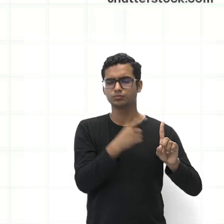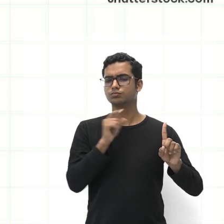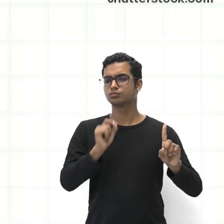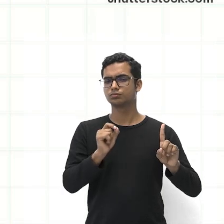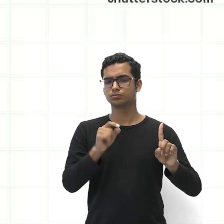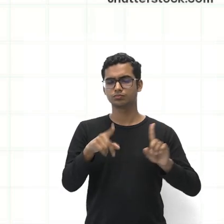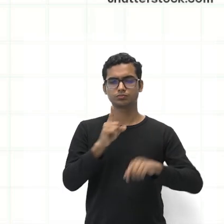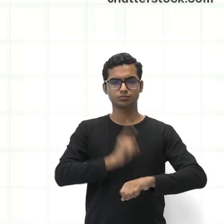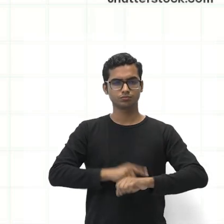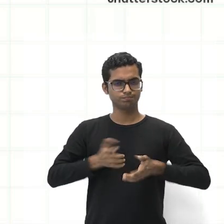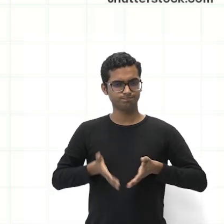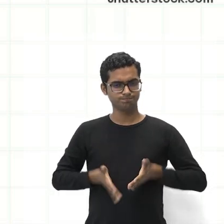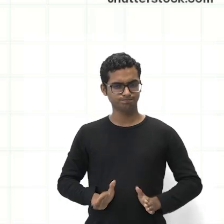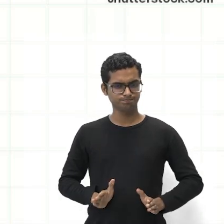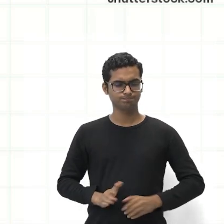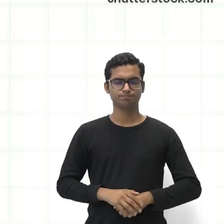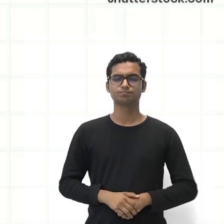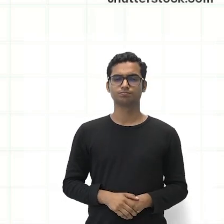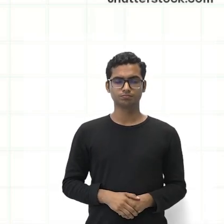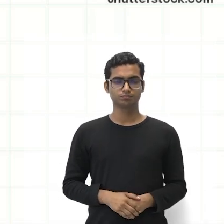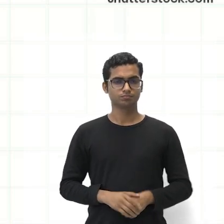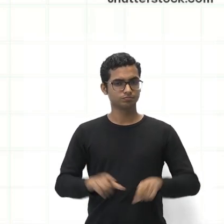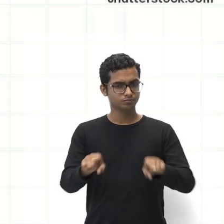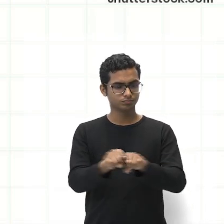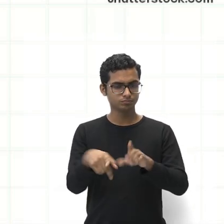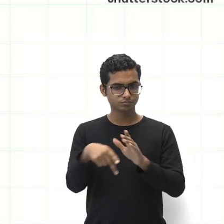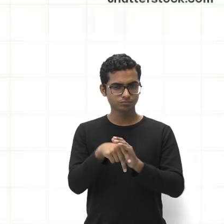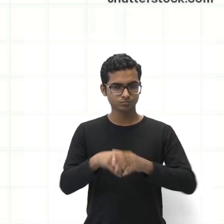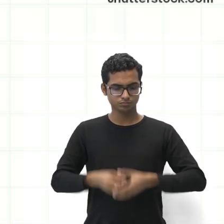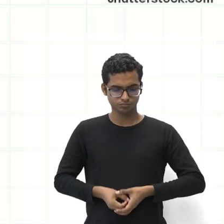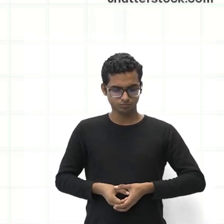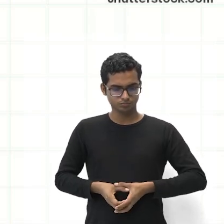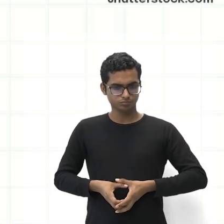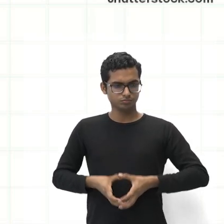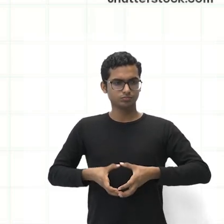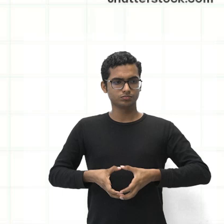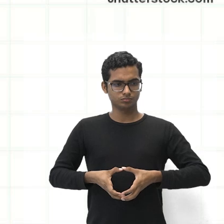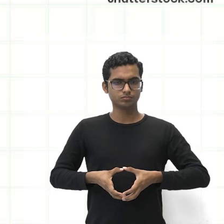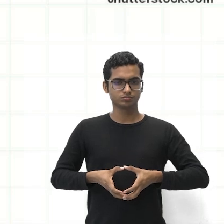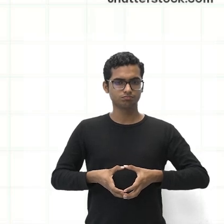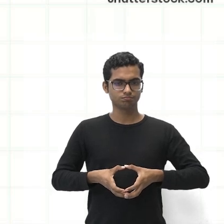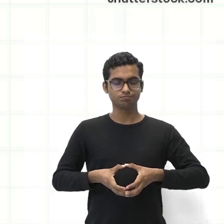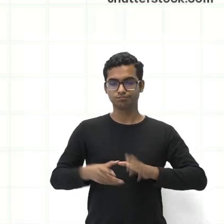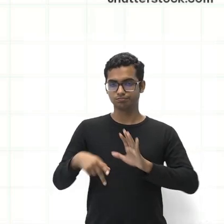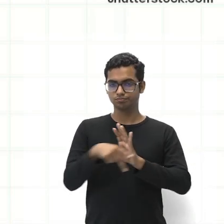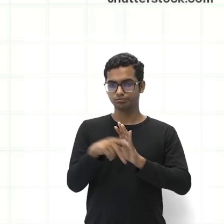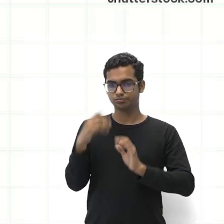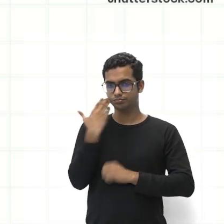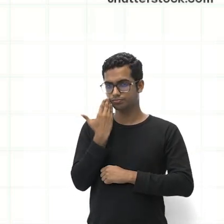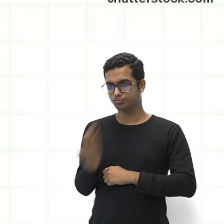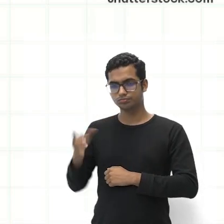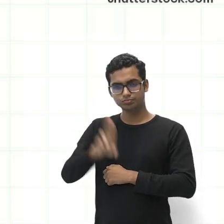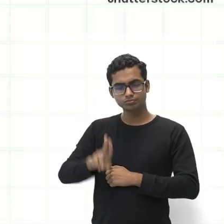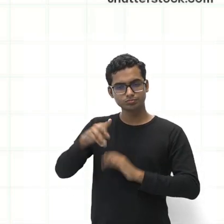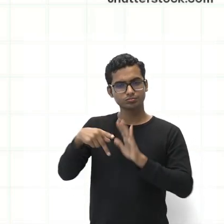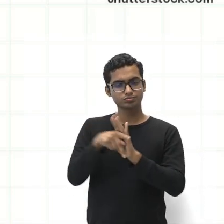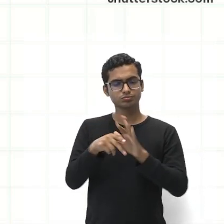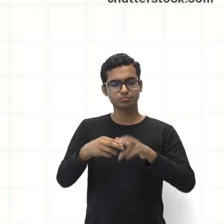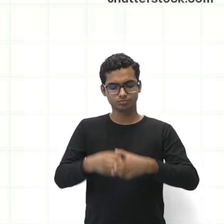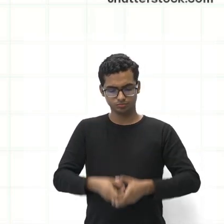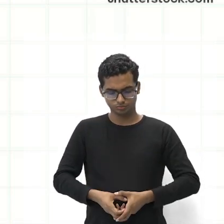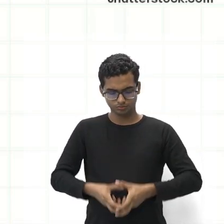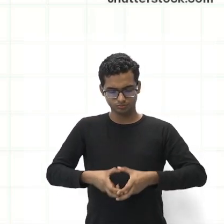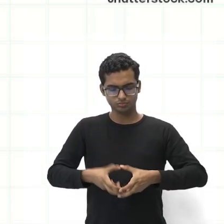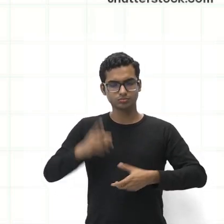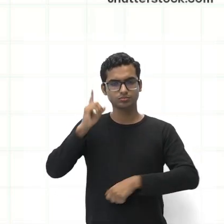O parto, né? E essa cintura pélvica maior vai ser, né, utilizada, necessária na